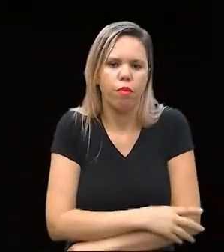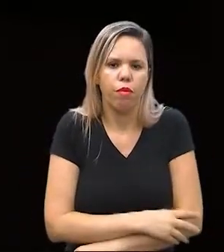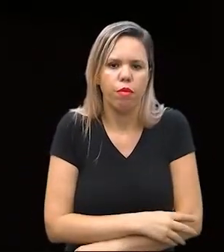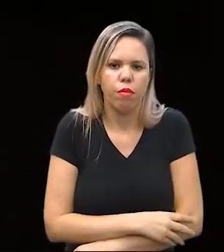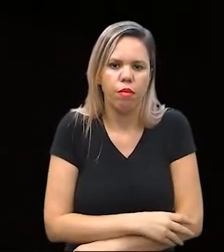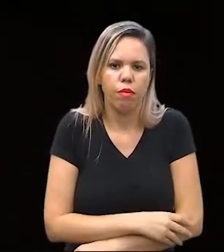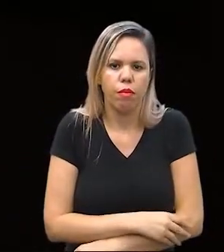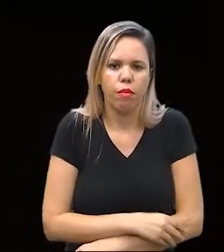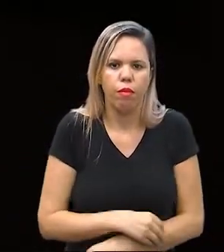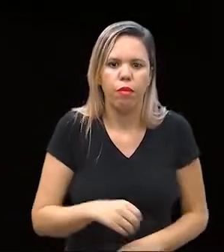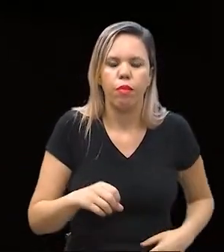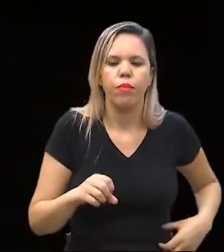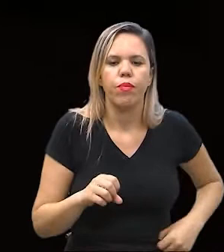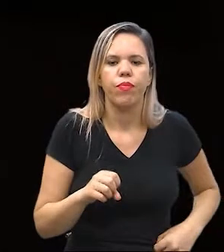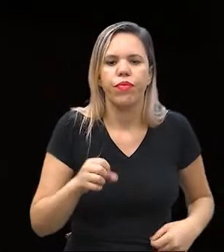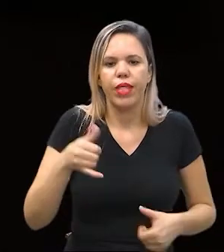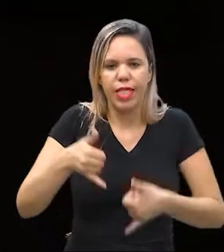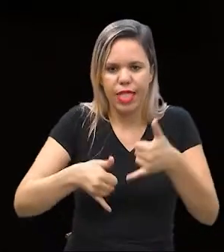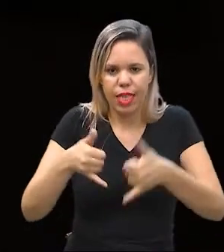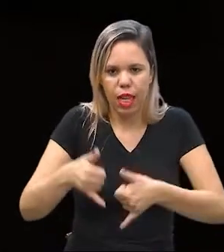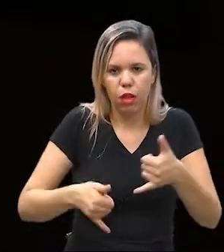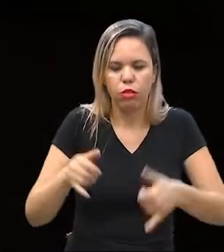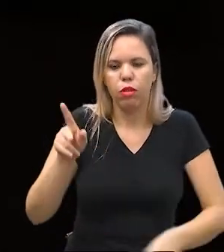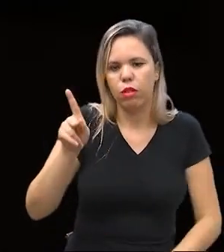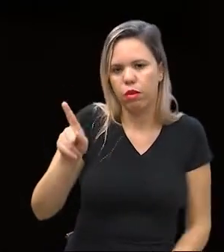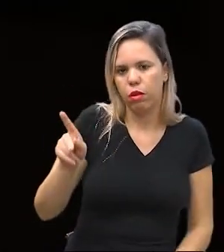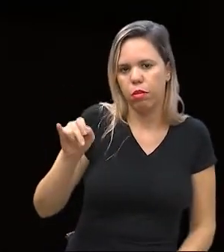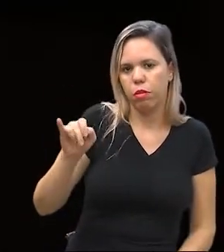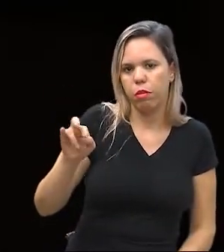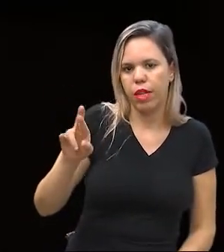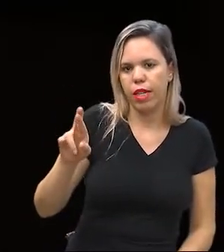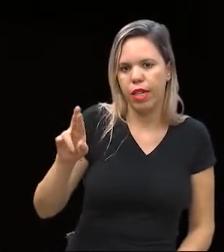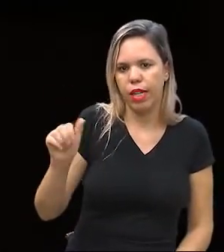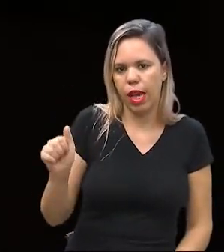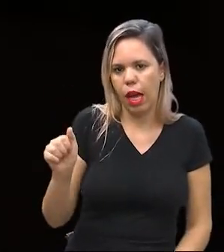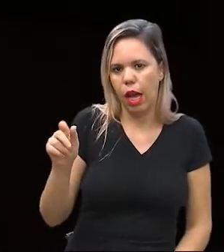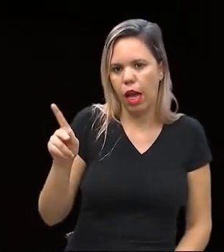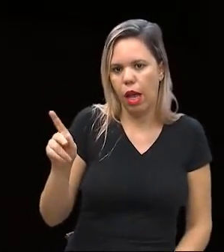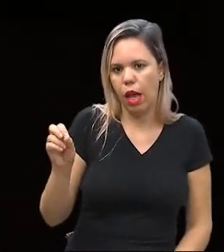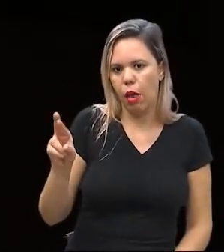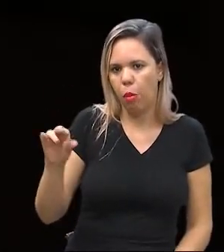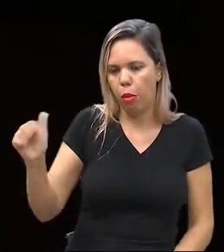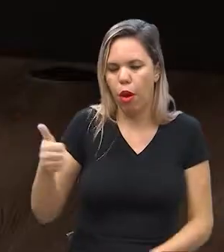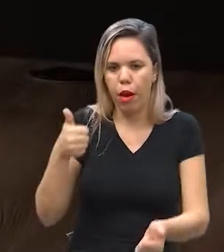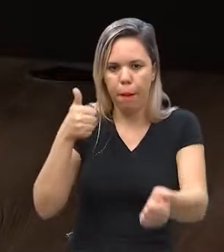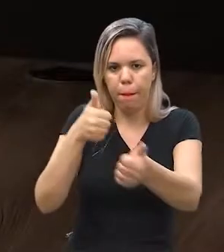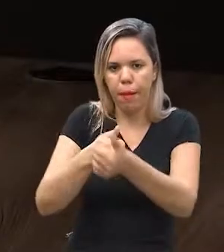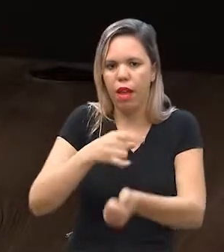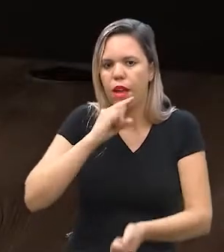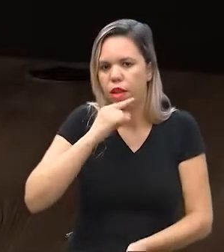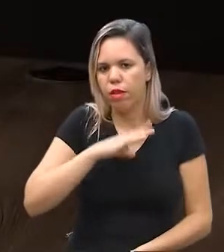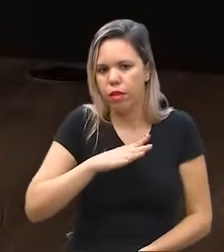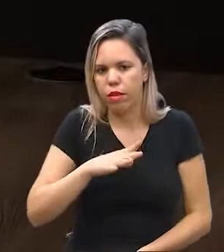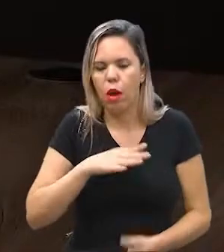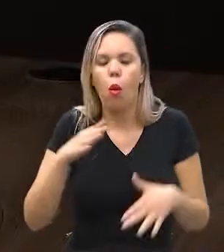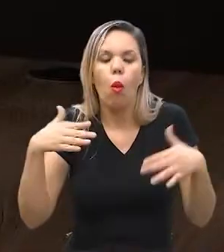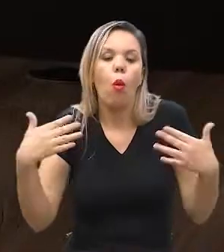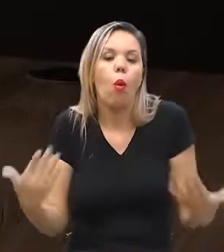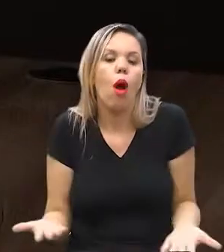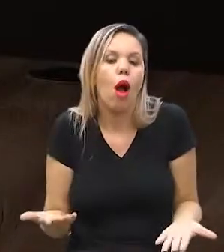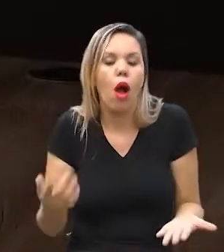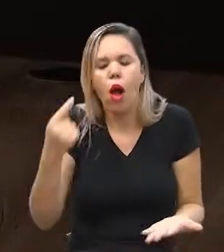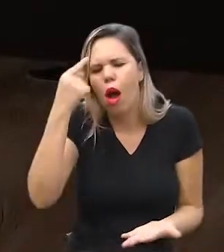Nós estamos aqui em Salto de Pirapora, fica muito próximo de Sorocaba. Tá ok. E aí, Paula, qual foi então